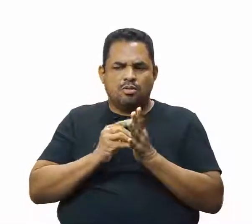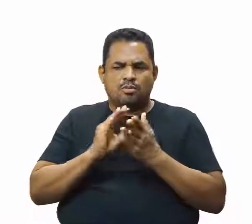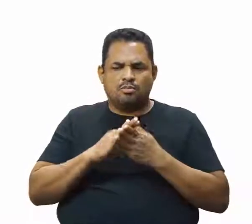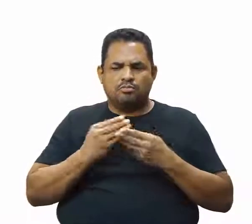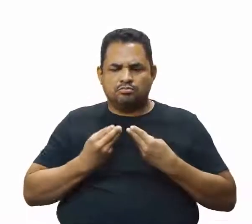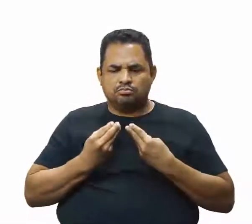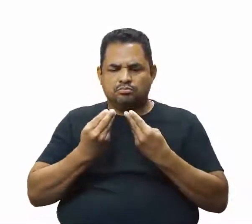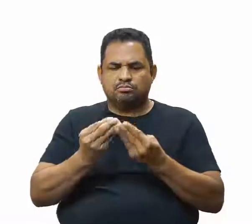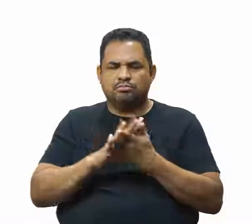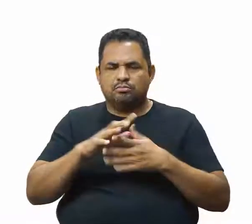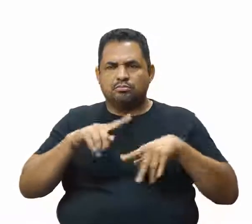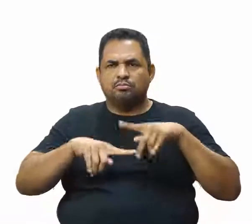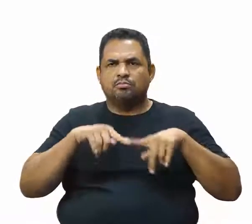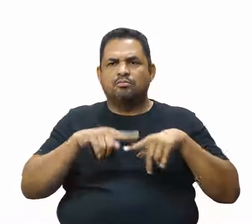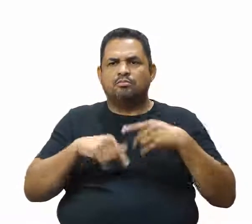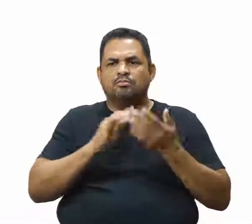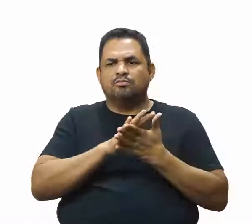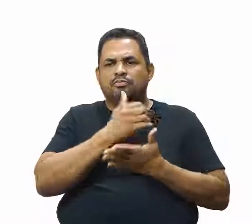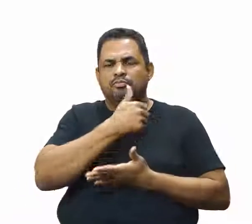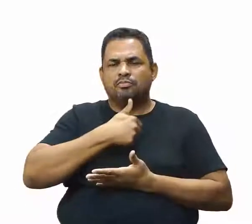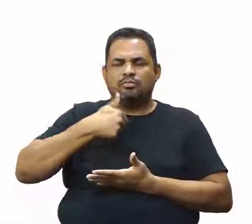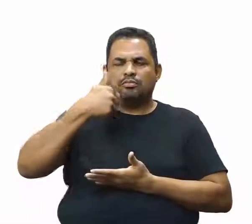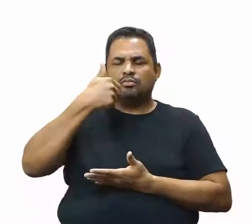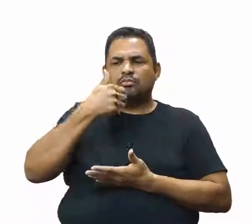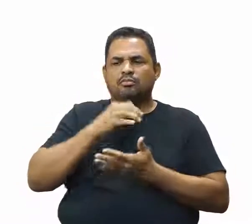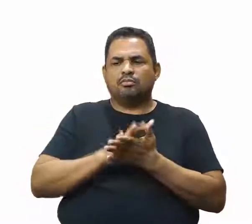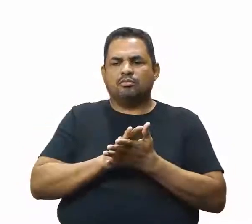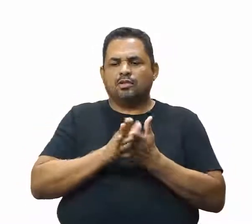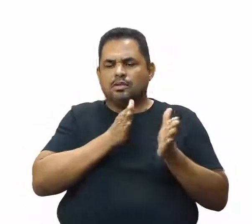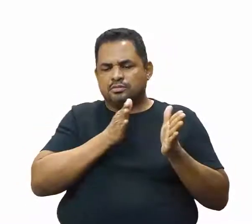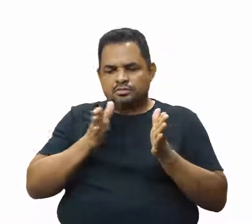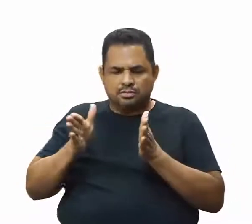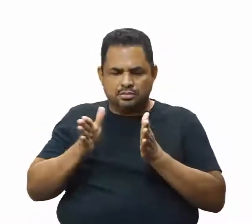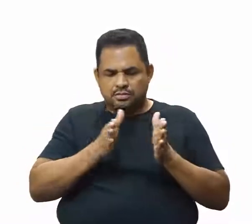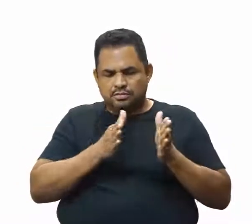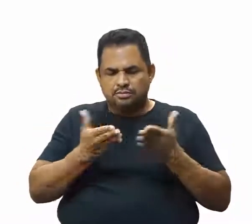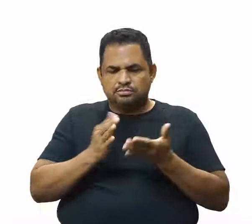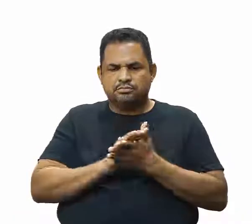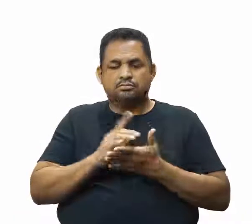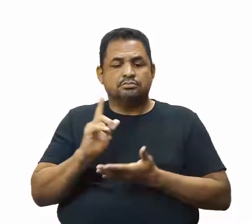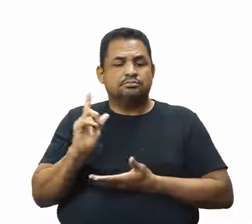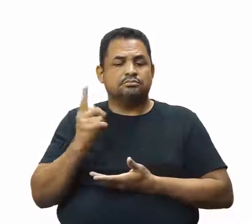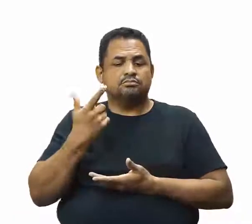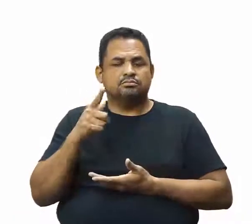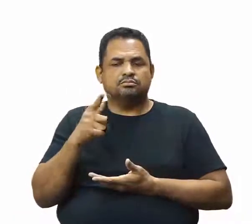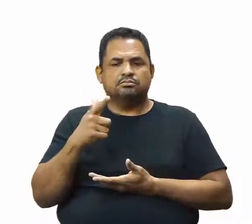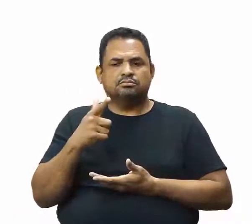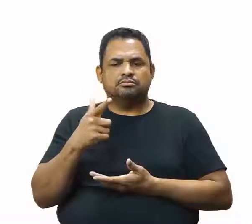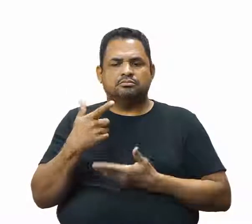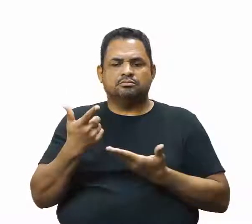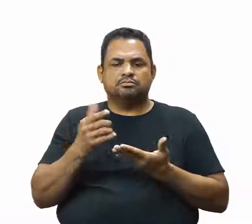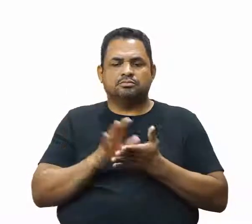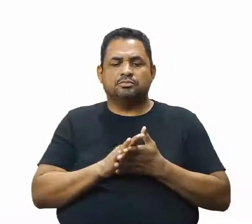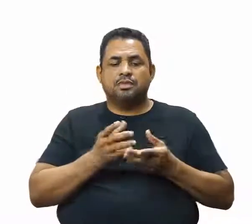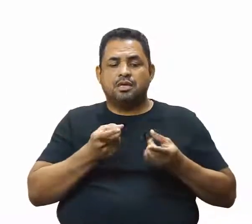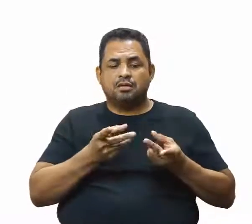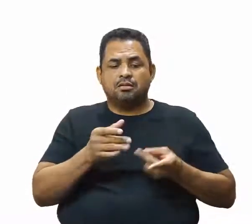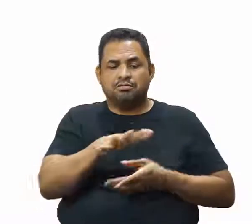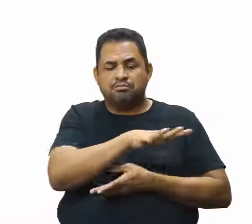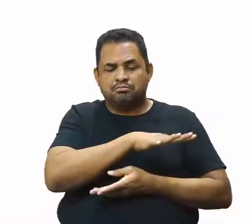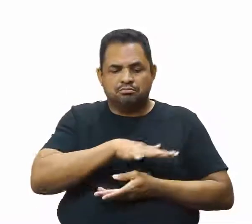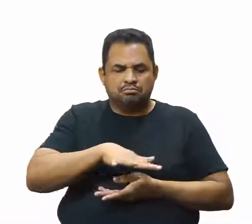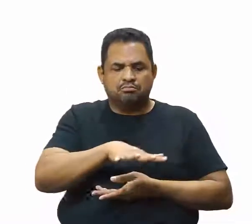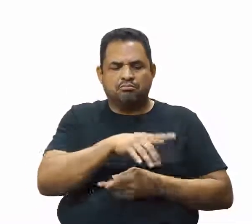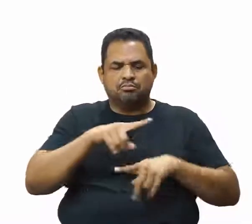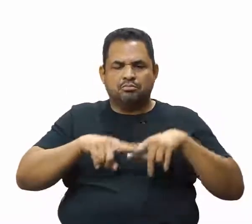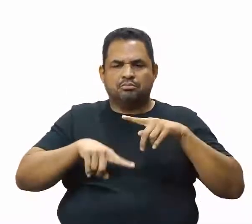ofertando produtos que são beneficiados em épocas que não há no mercado o